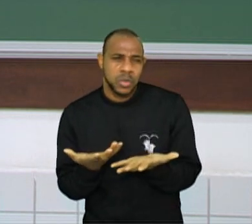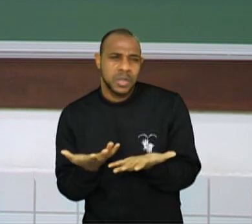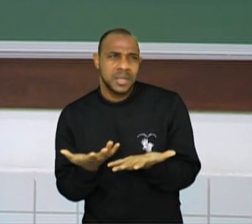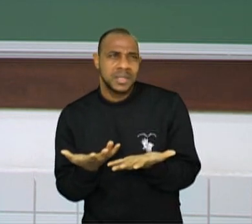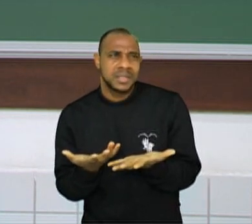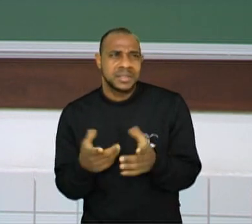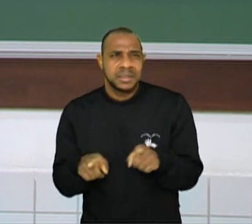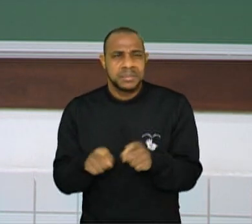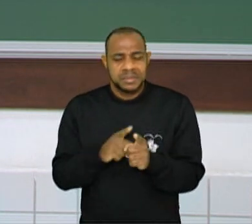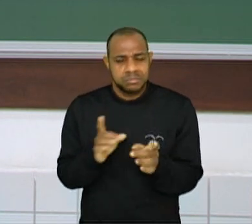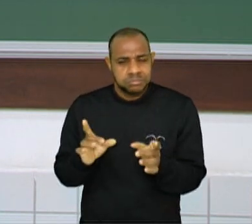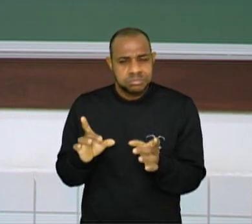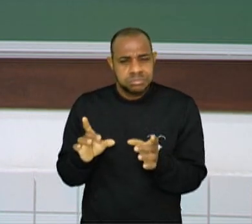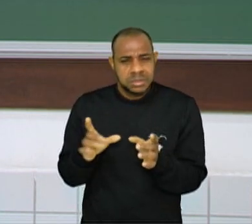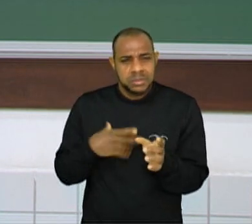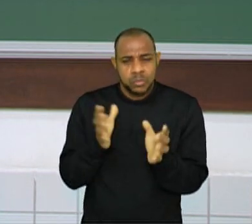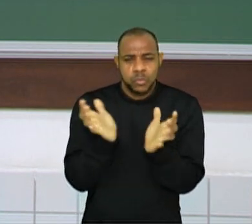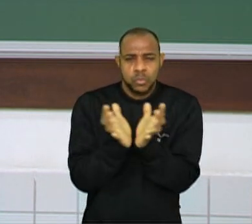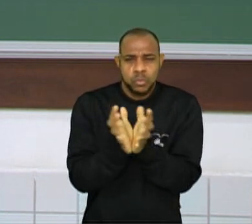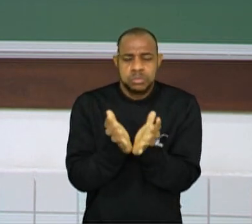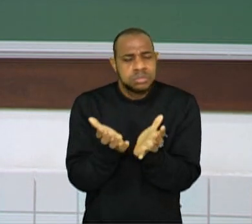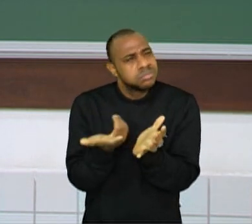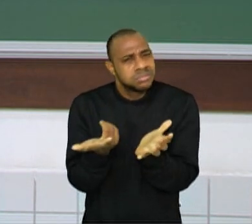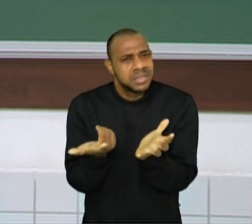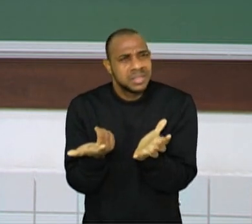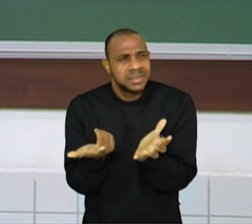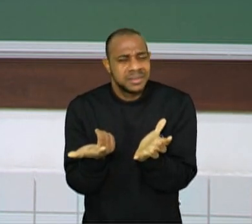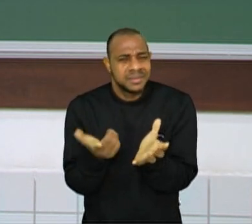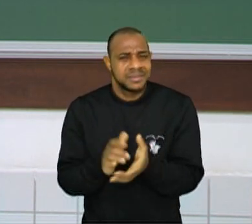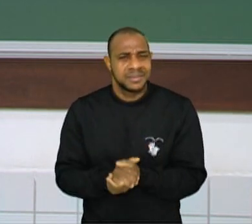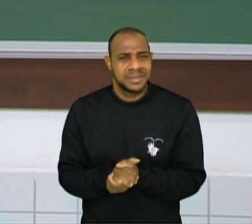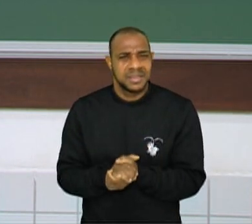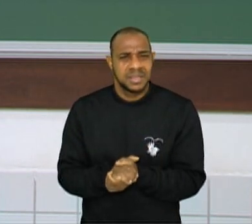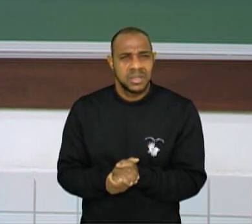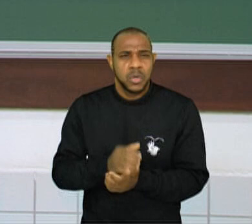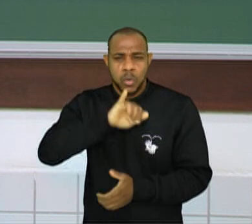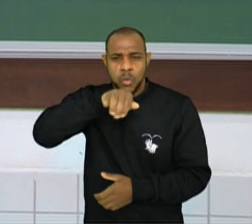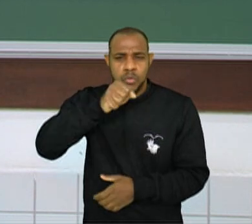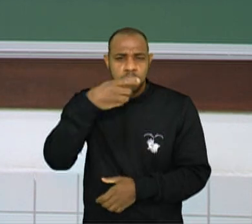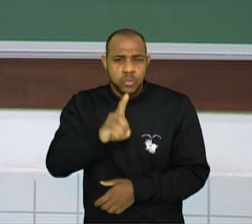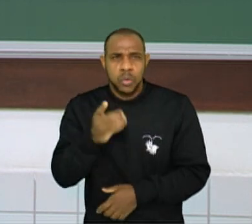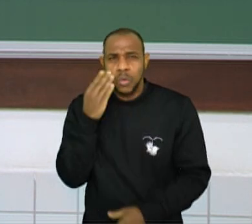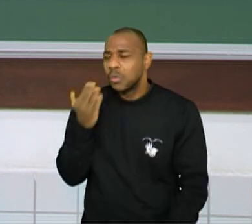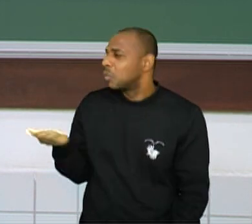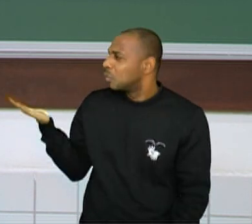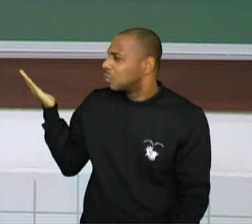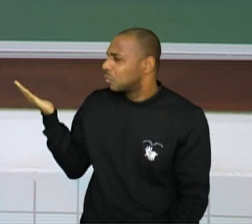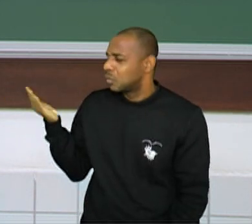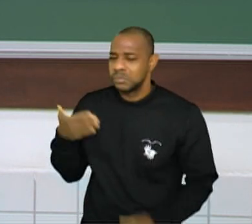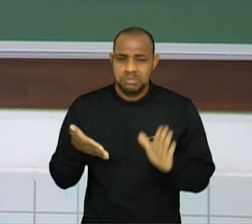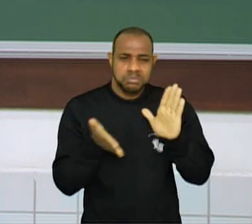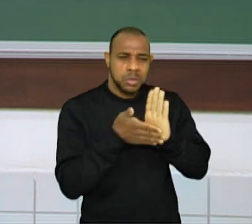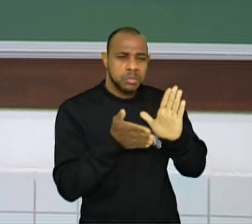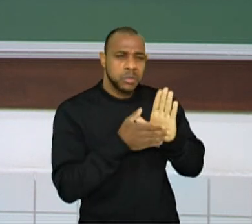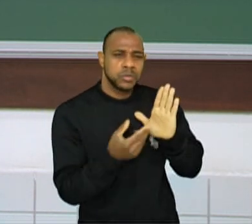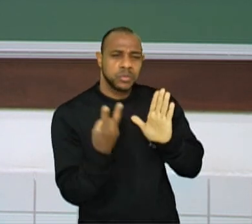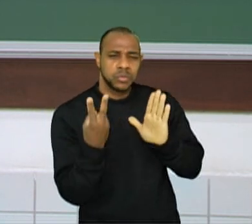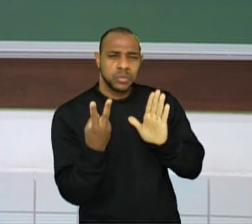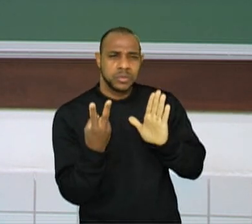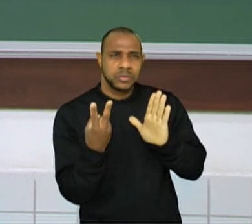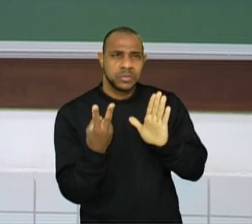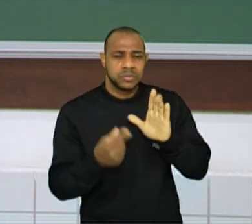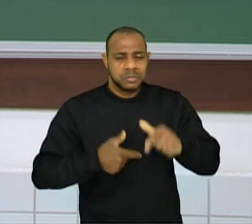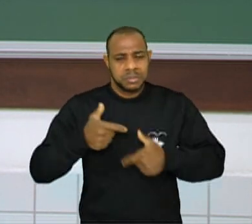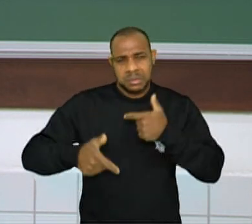associava a um regime que ele, na verdade, nunca defendeu? O João Goulart propôs dois planos de